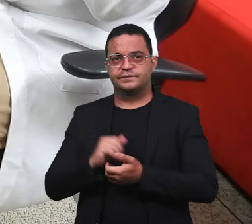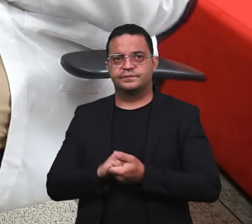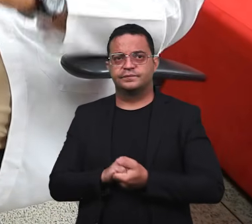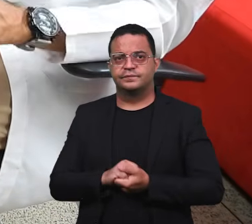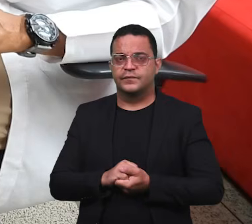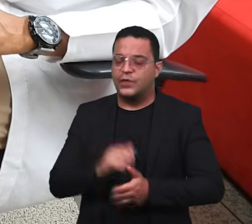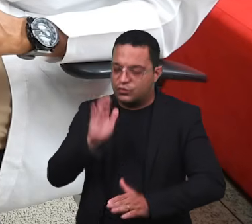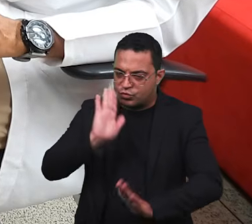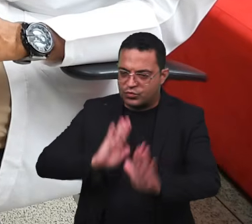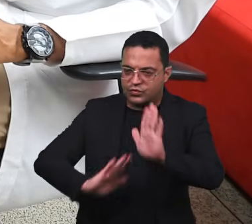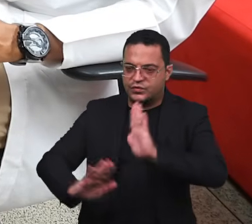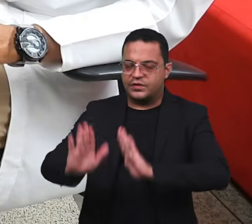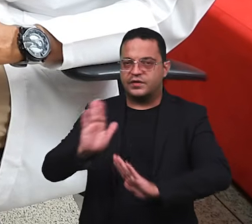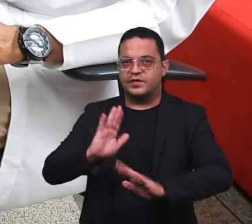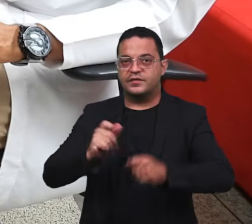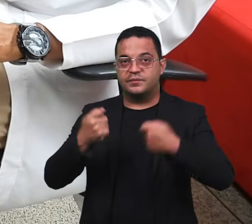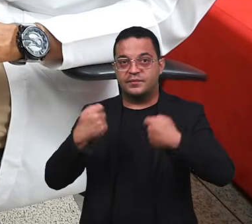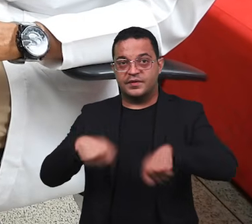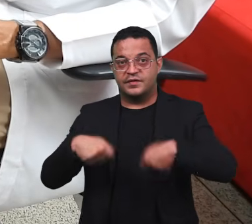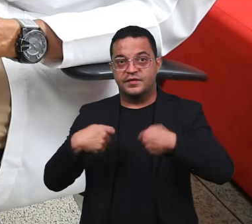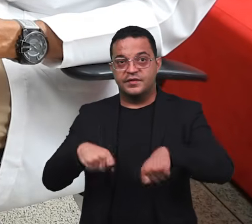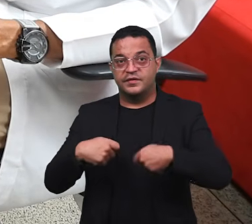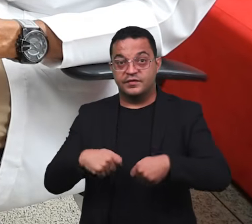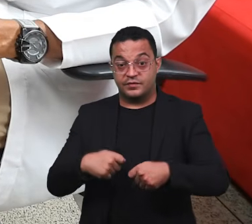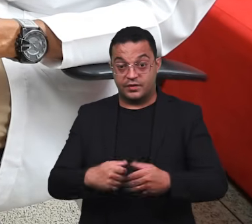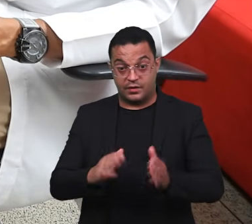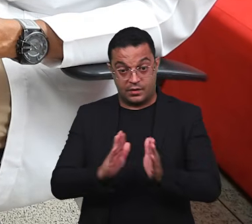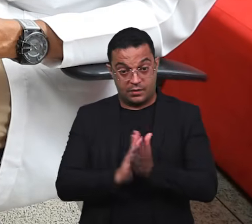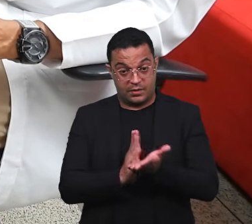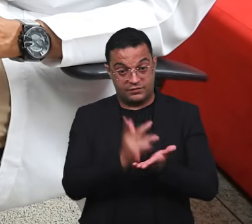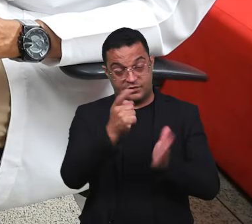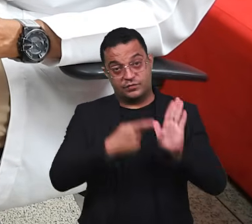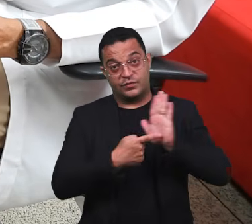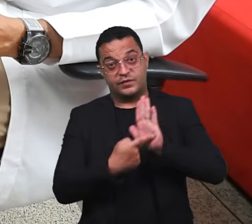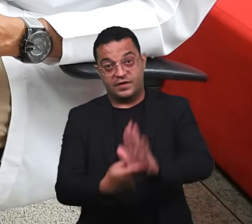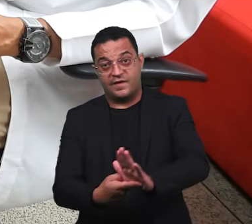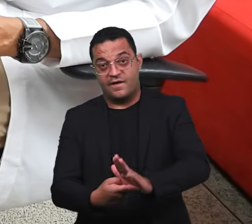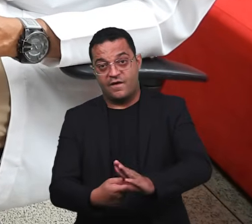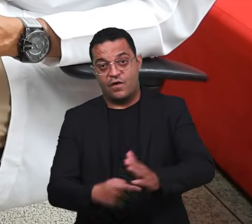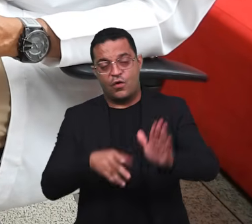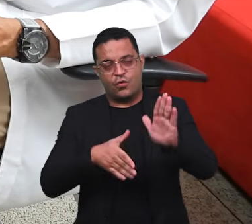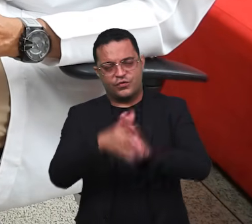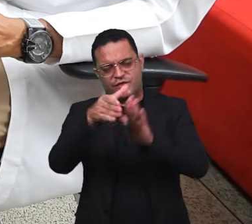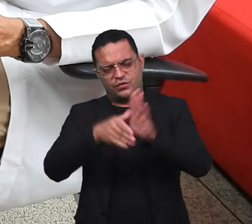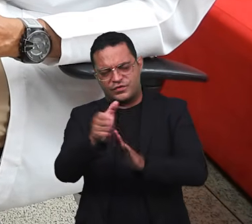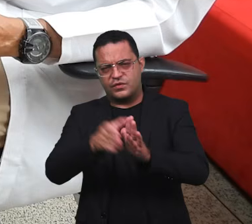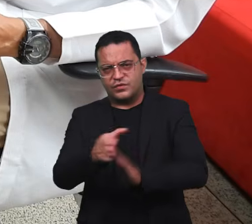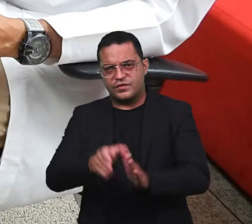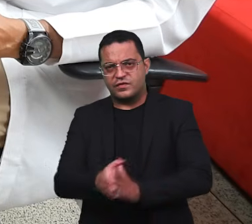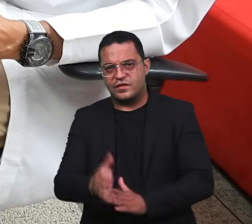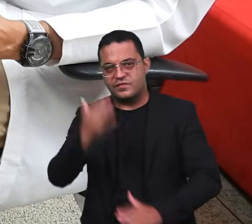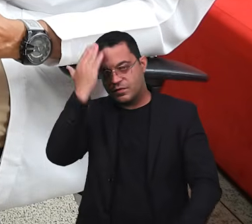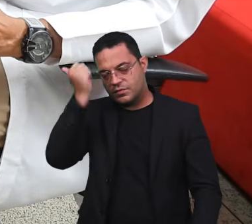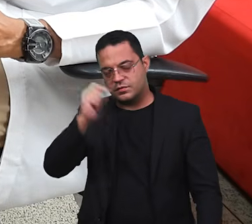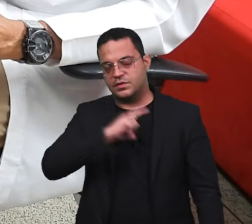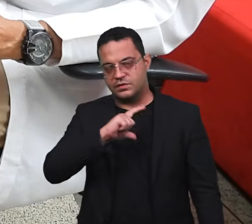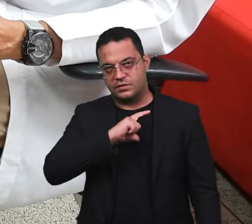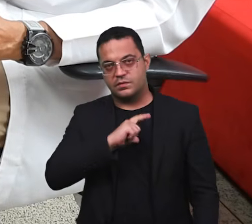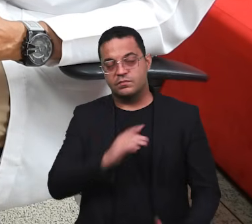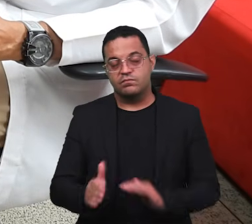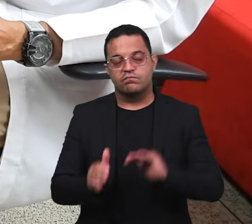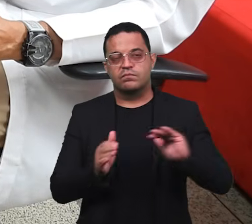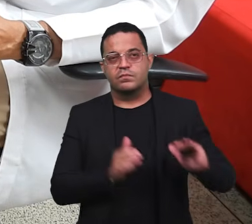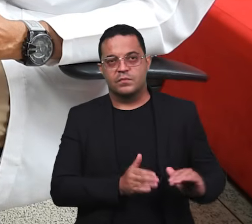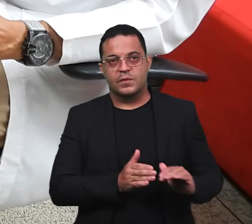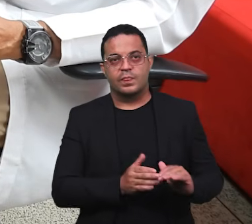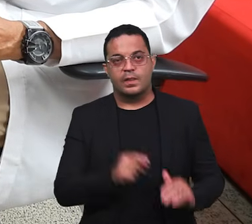finalizar, né, nós falamos a respeito de prudência, né? A Bíblia diz que nos muitos conselhos está a sabedoria, né? Então, para